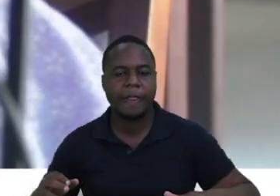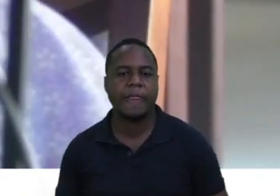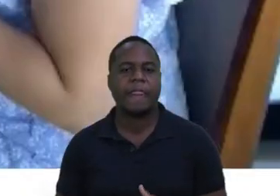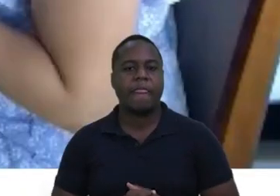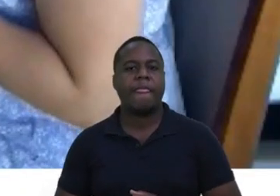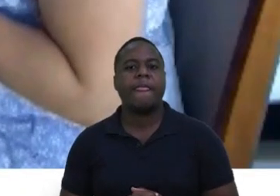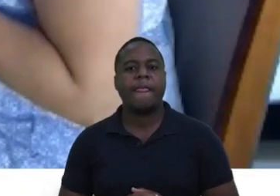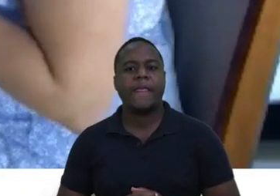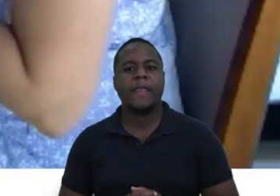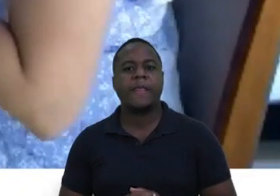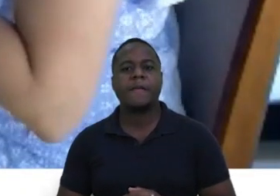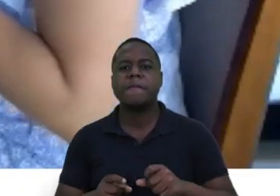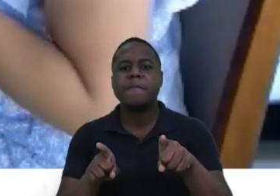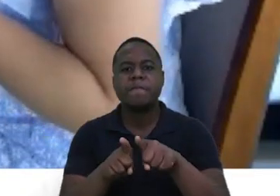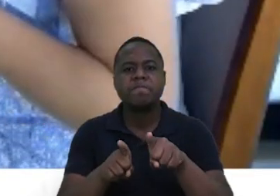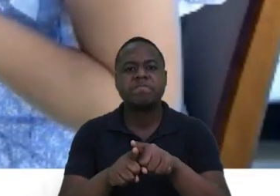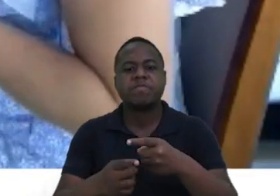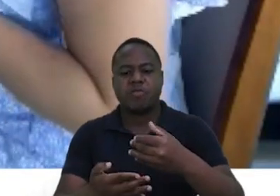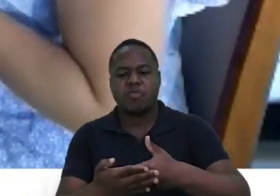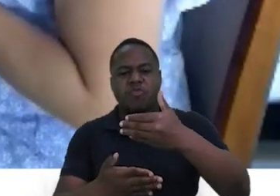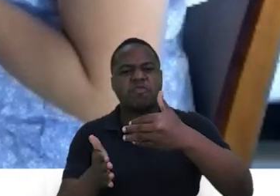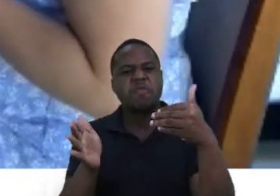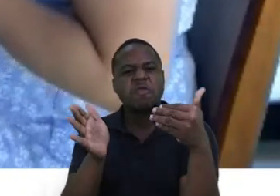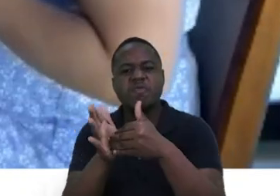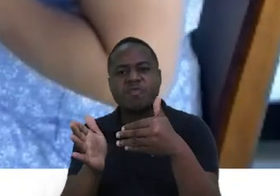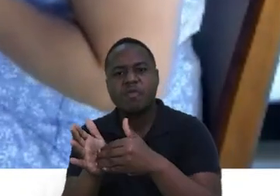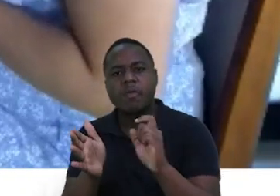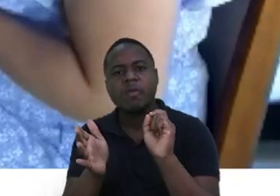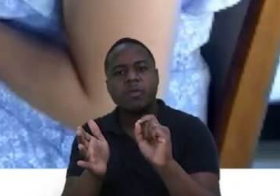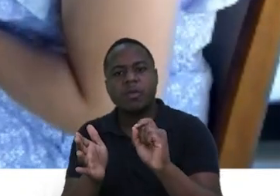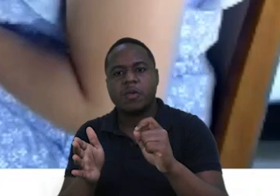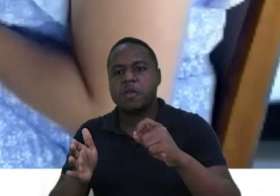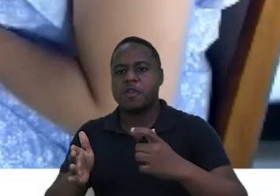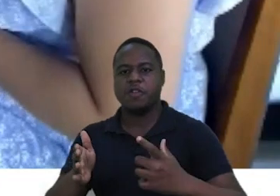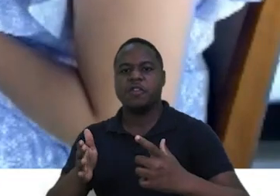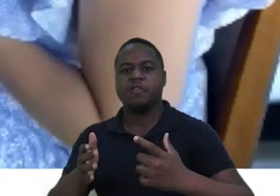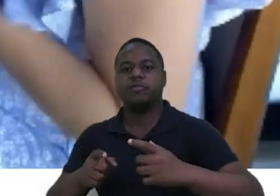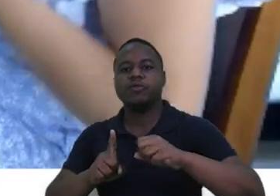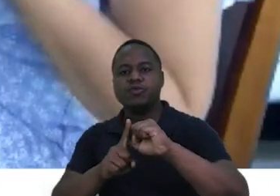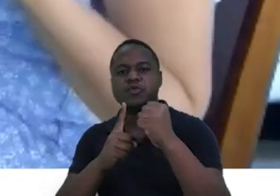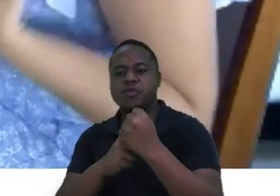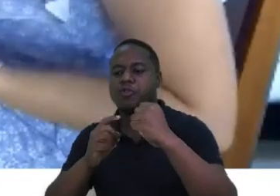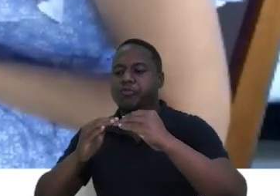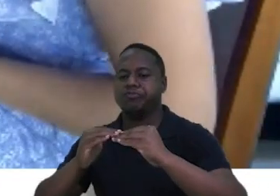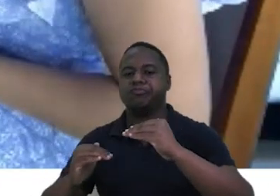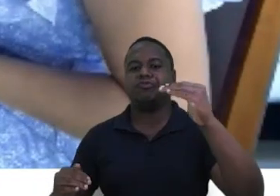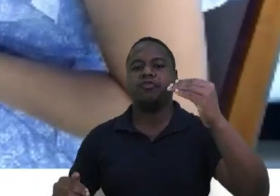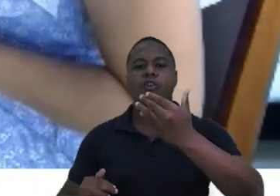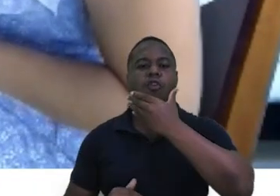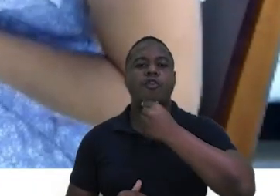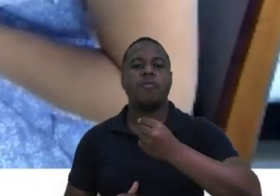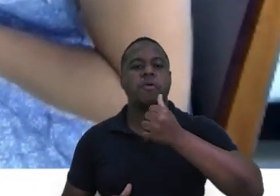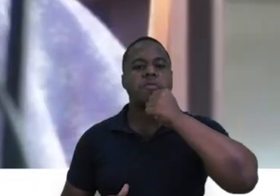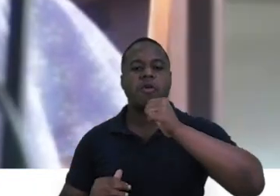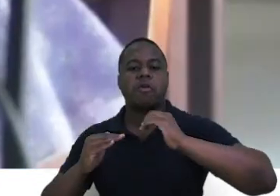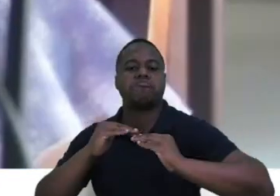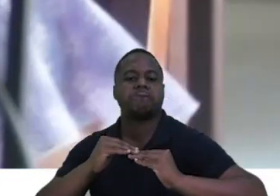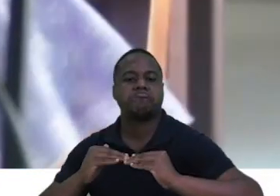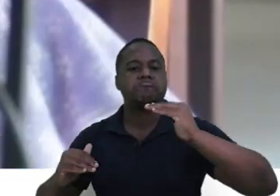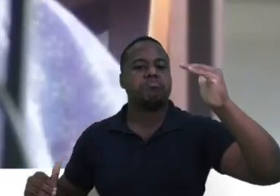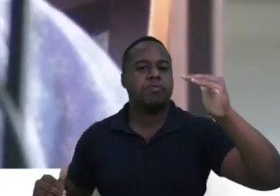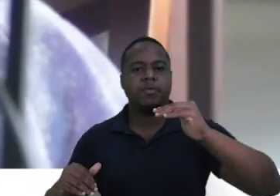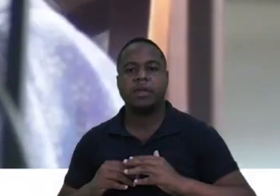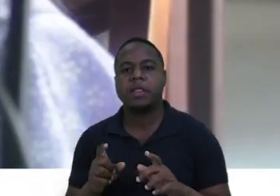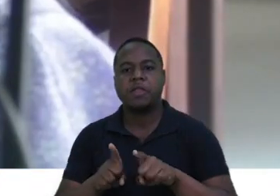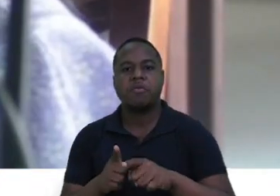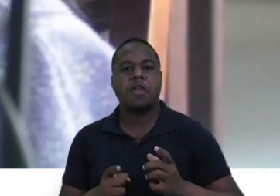do preconceito, né? Quebrar as barreiras das distâncias existentes entre as classes. Eu acho que é esse nosso